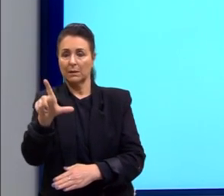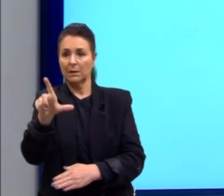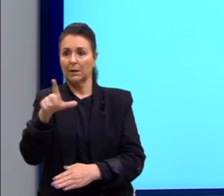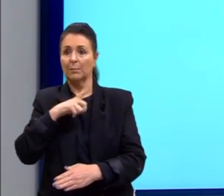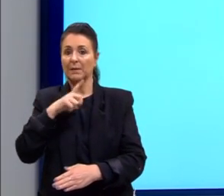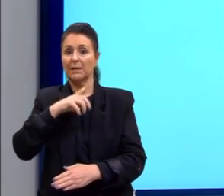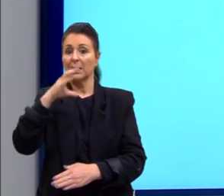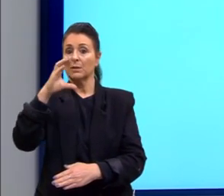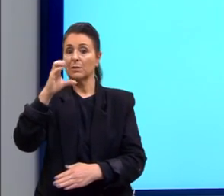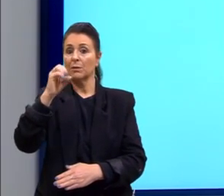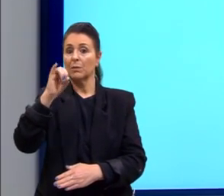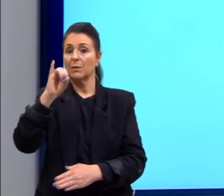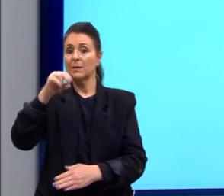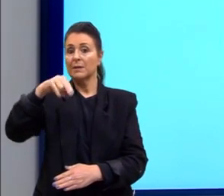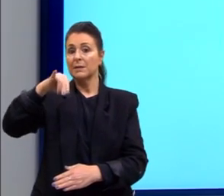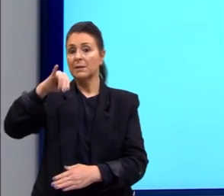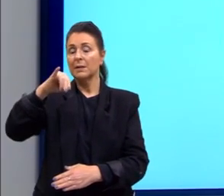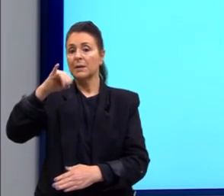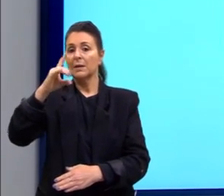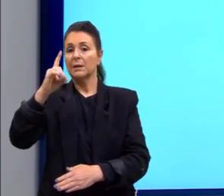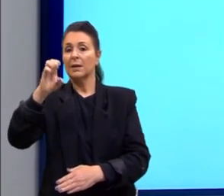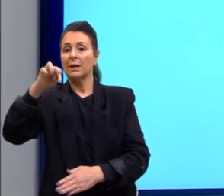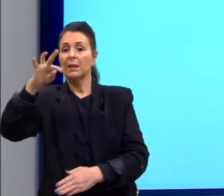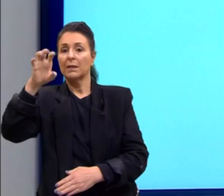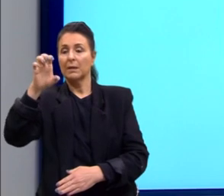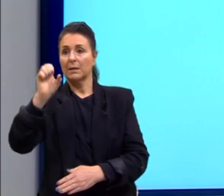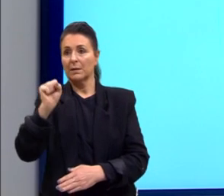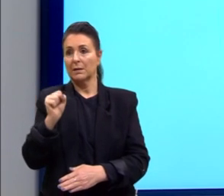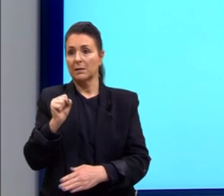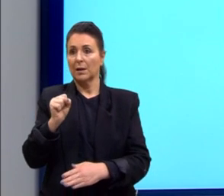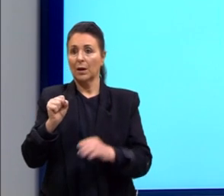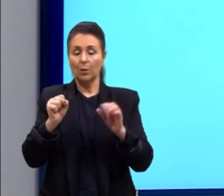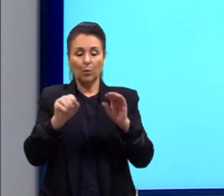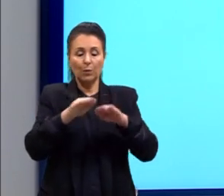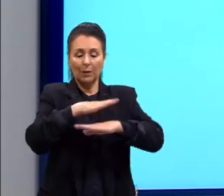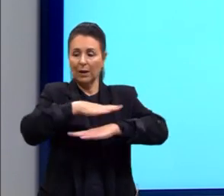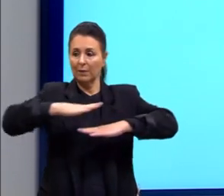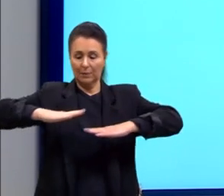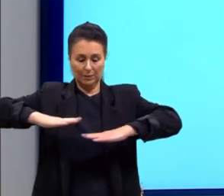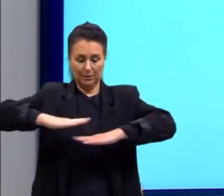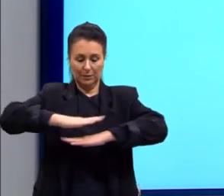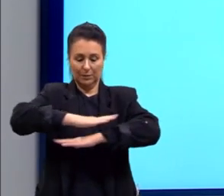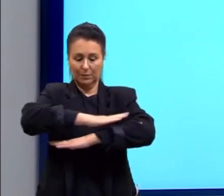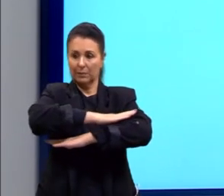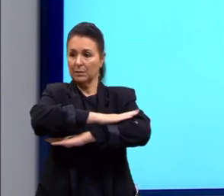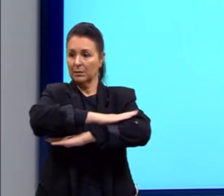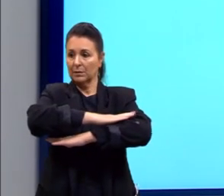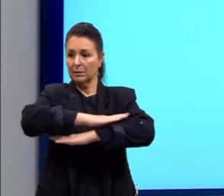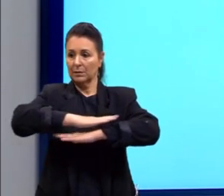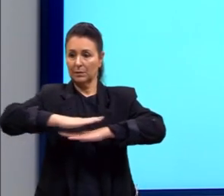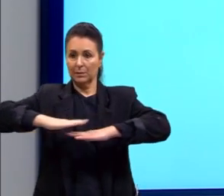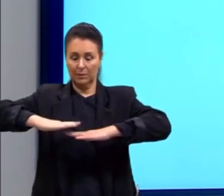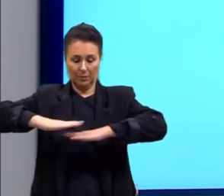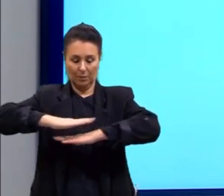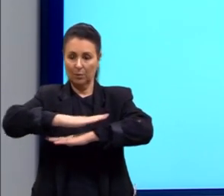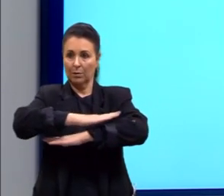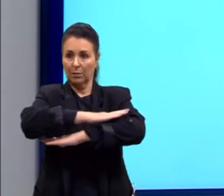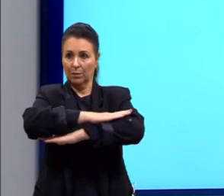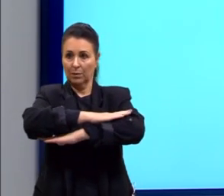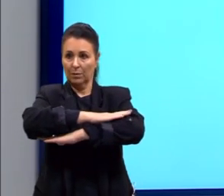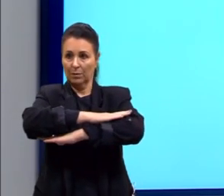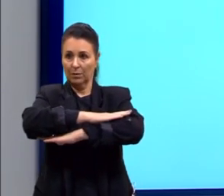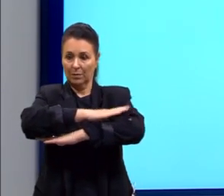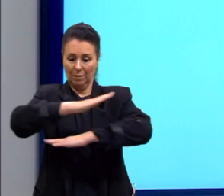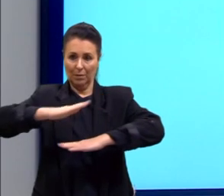coincidente squando elas possuem todos os pontos em comum é como se uma reta tivesse exatamente em cima